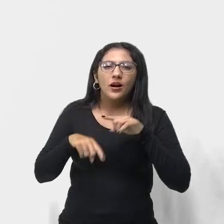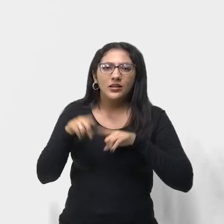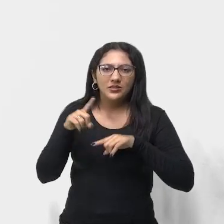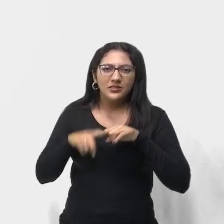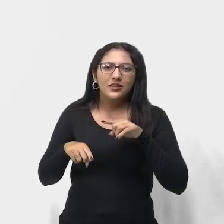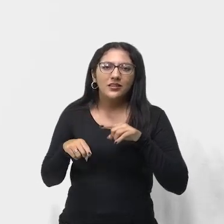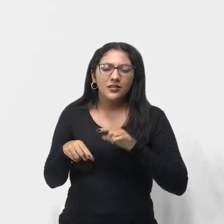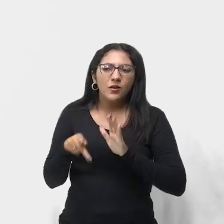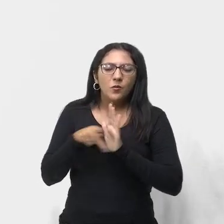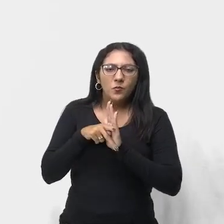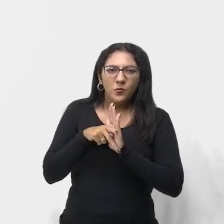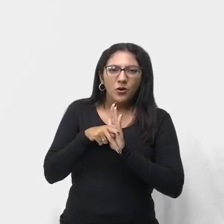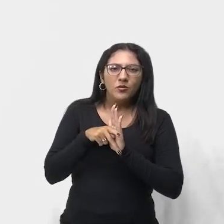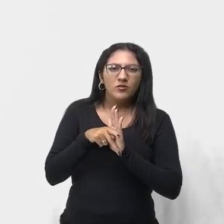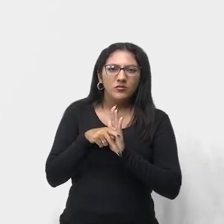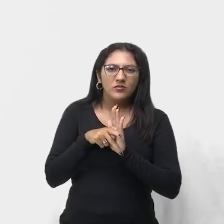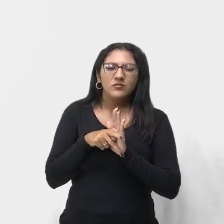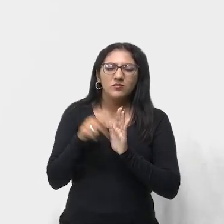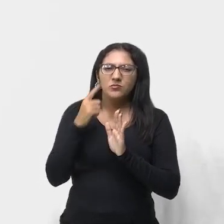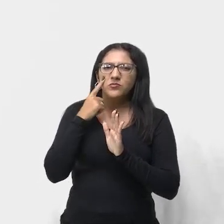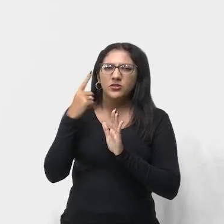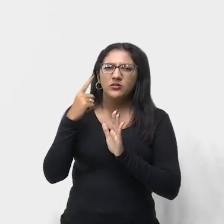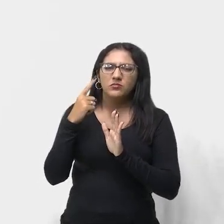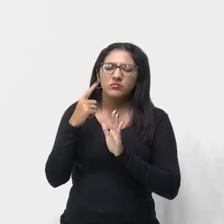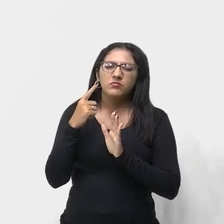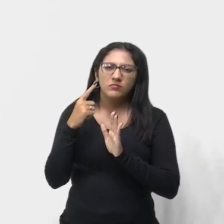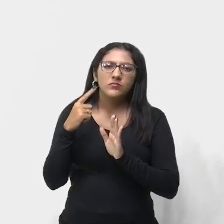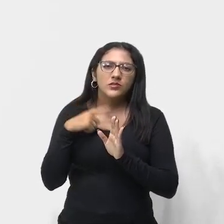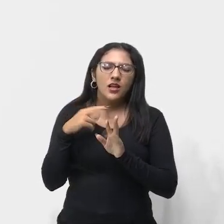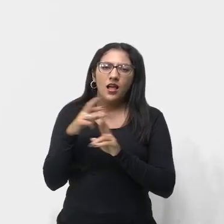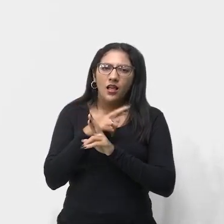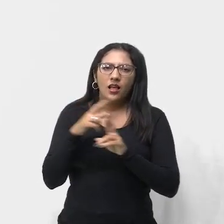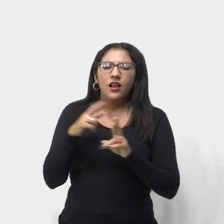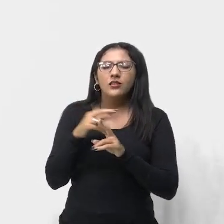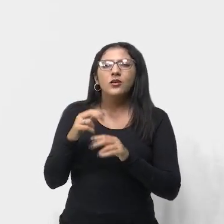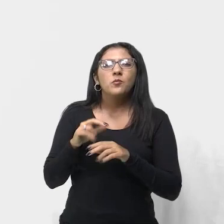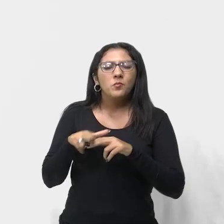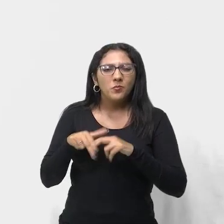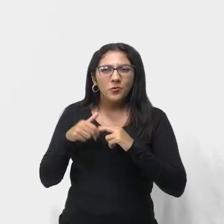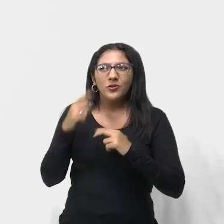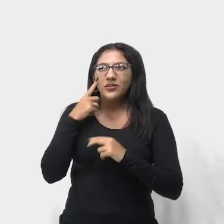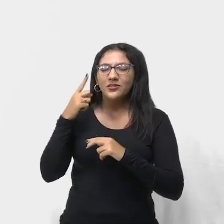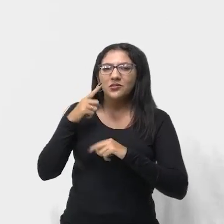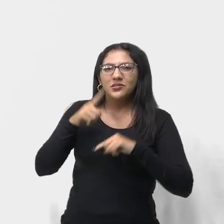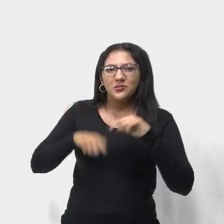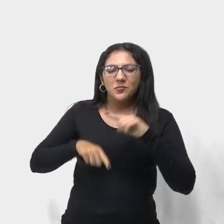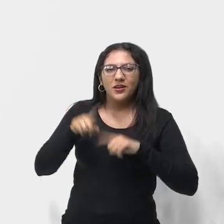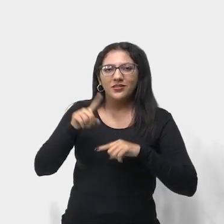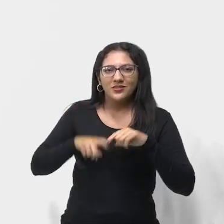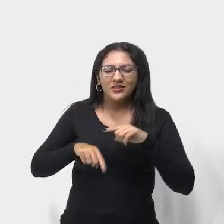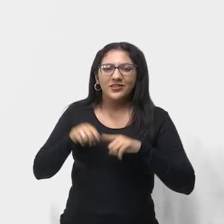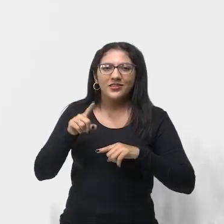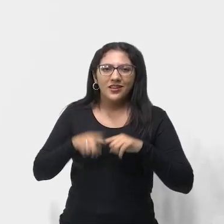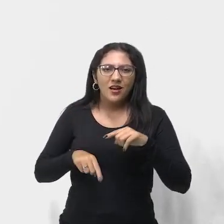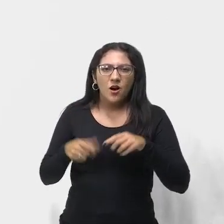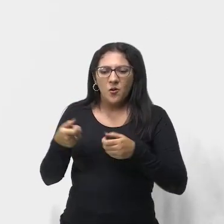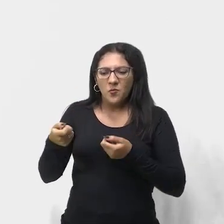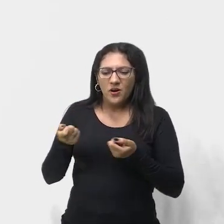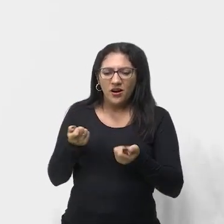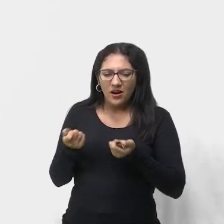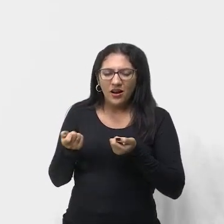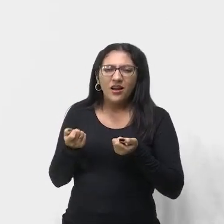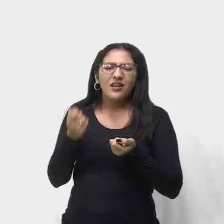é resultado desse tecer aí mais forte? Sim, né? É por isso que o paneiro é tecido, né? É por isso